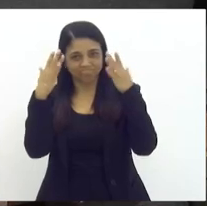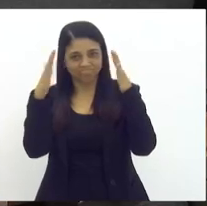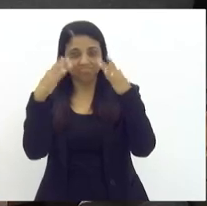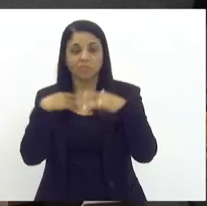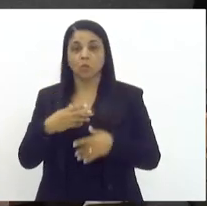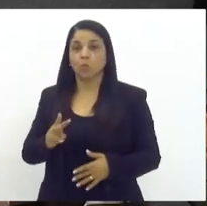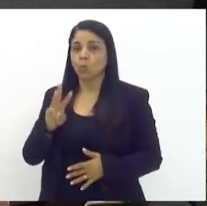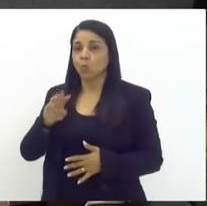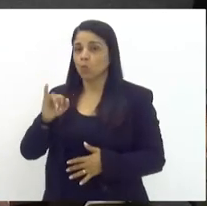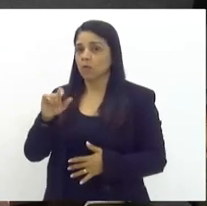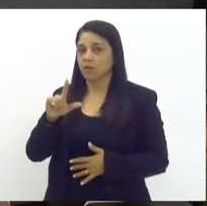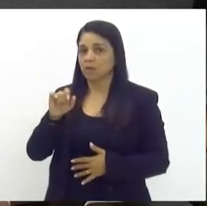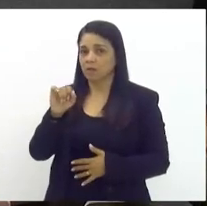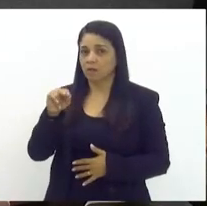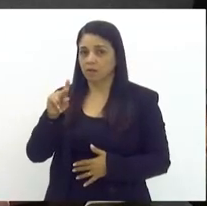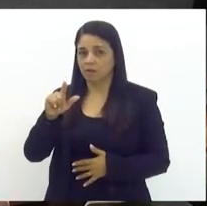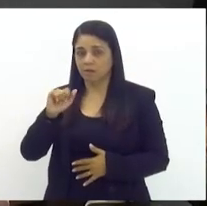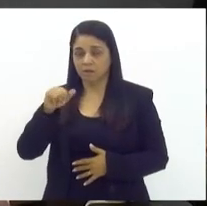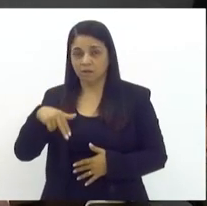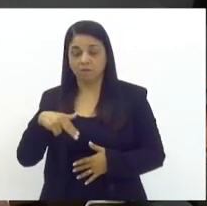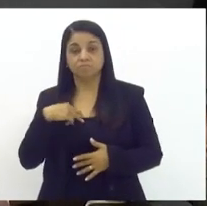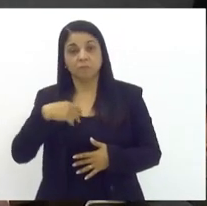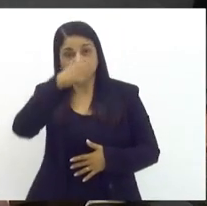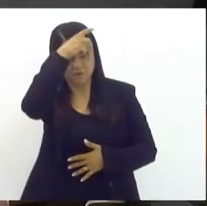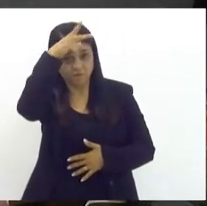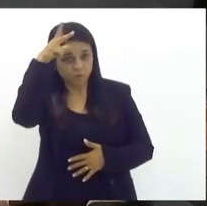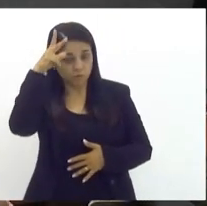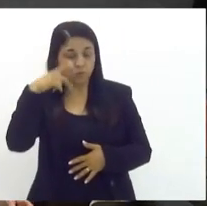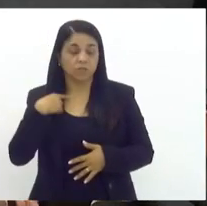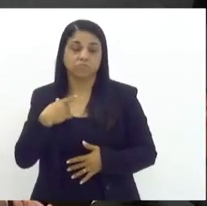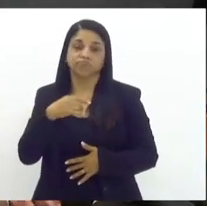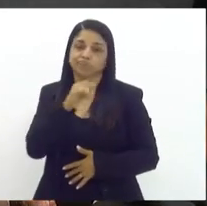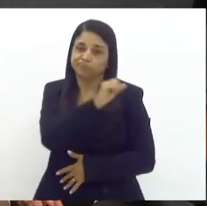William Villar pela prefeitura da cidade do Rio de Janeiro